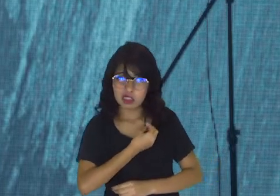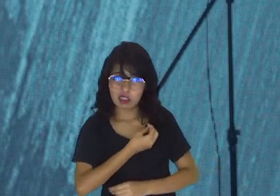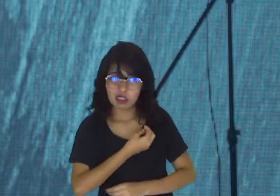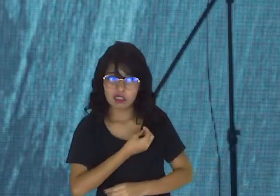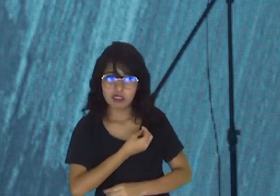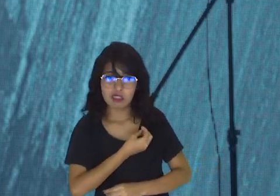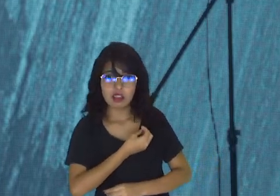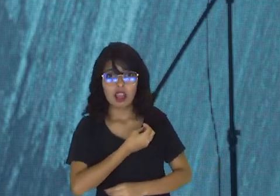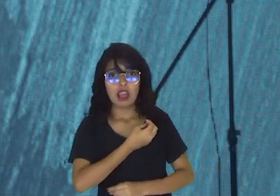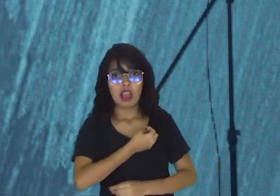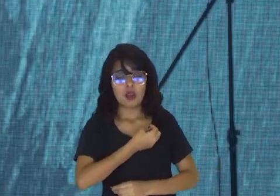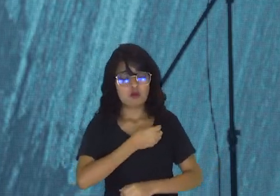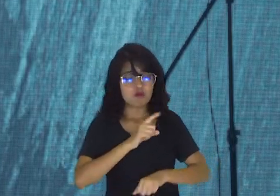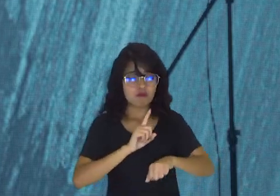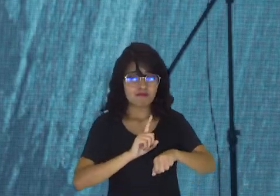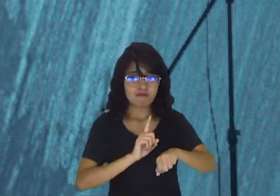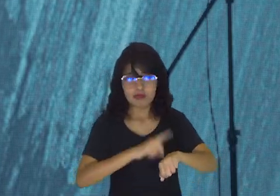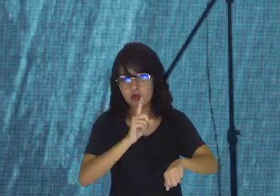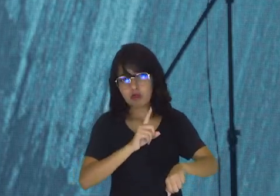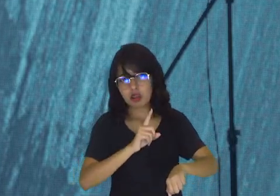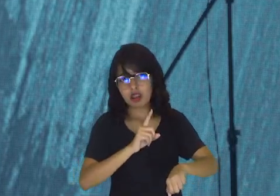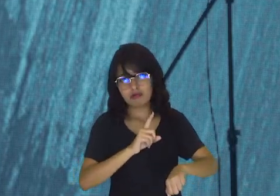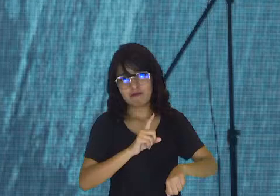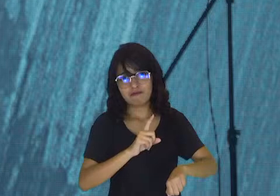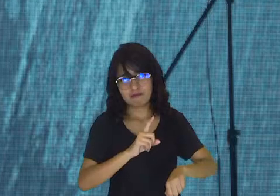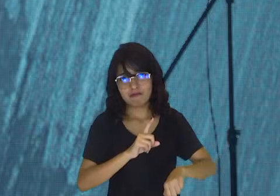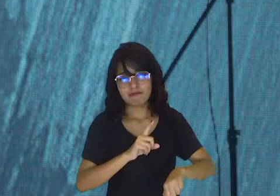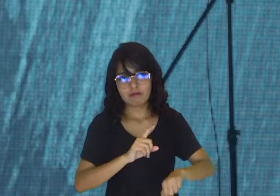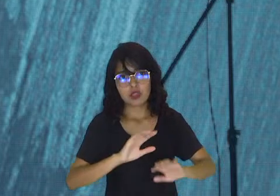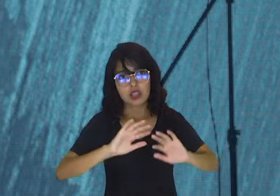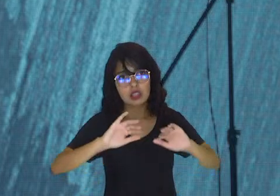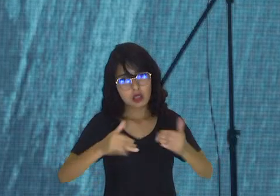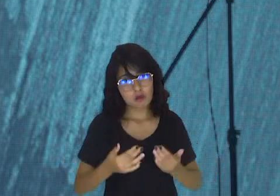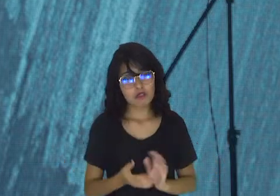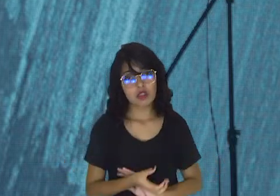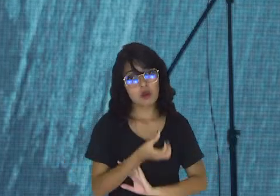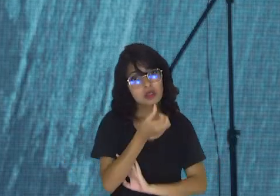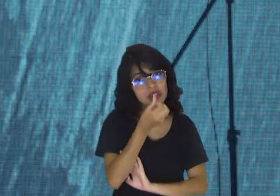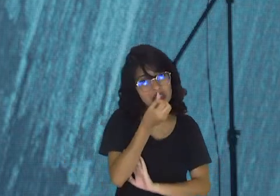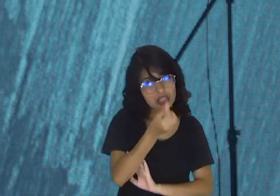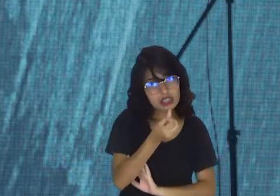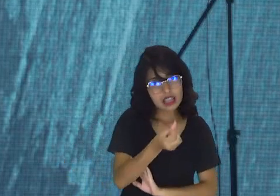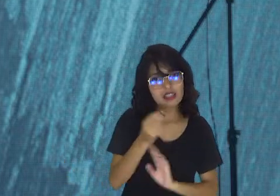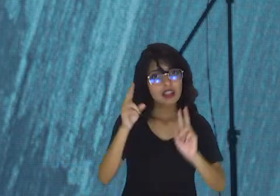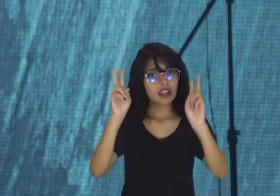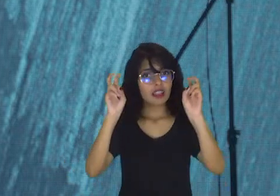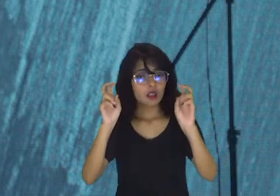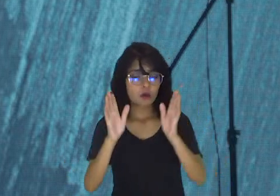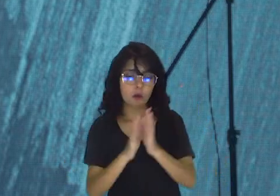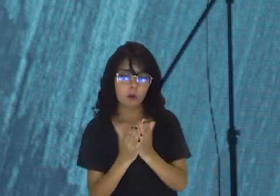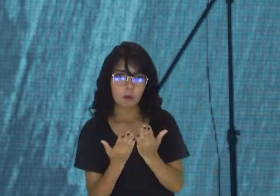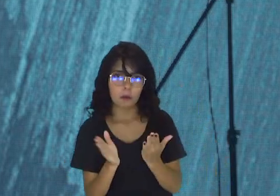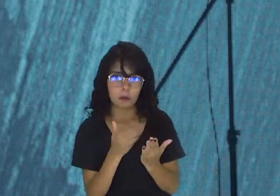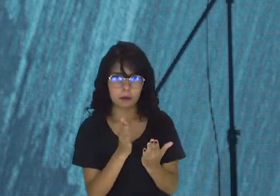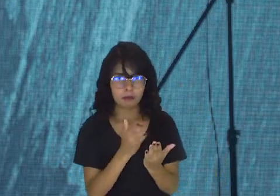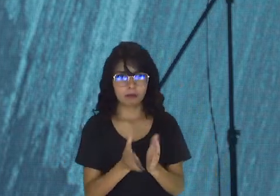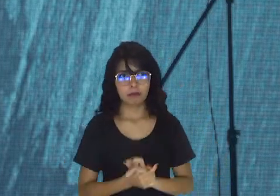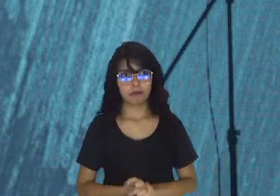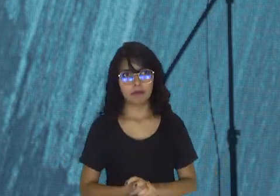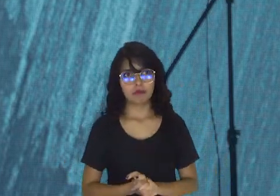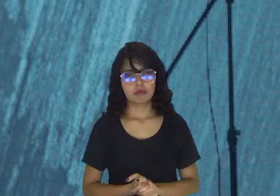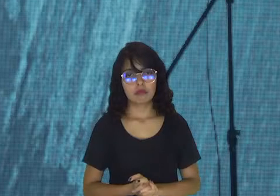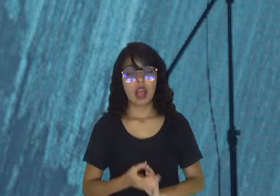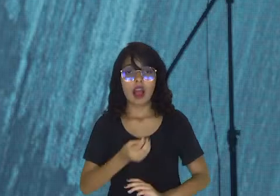Meu Deus, que lindo que foi. O sexto dia, esses três pontos, né? A vida é um teste, a